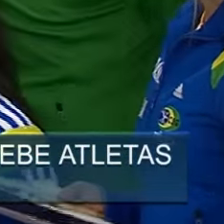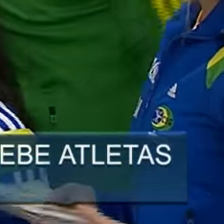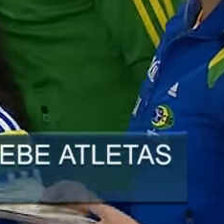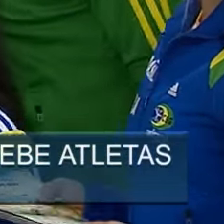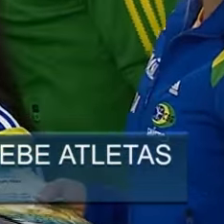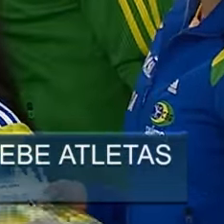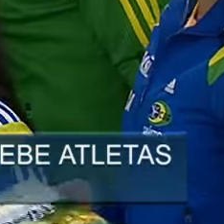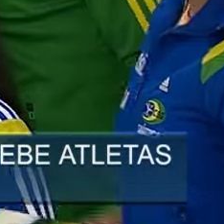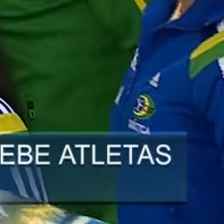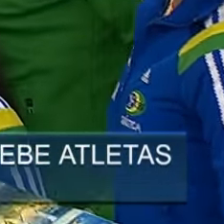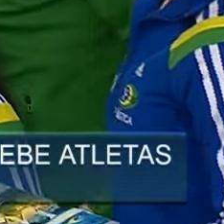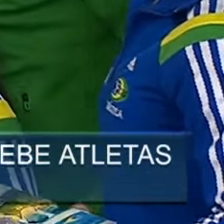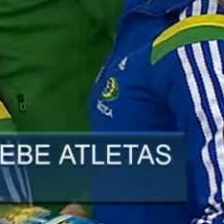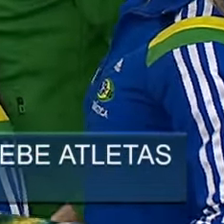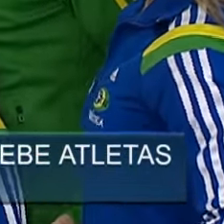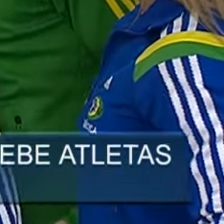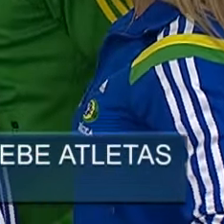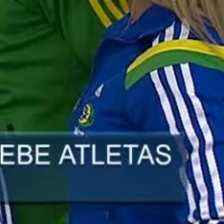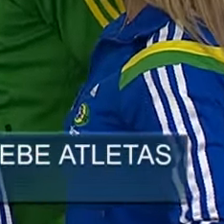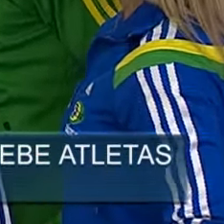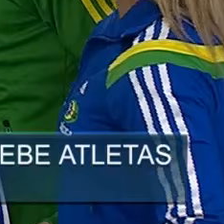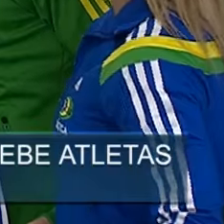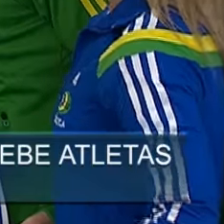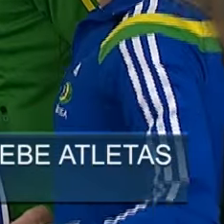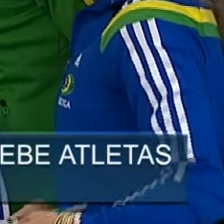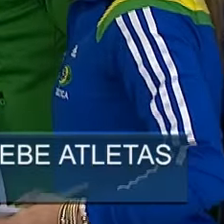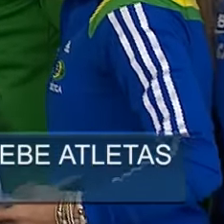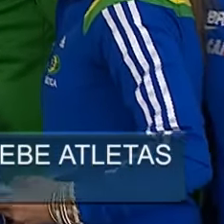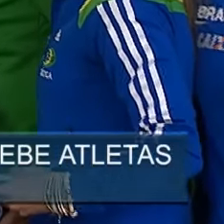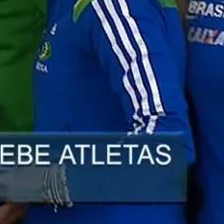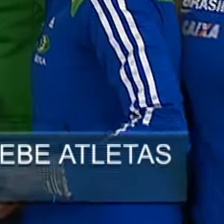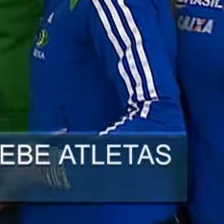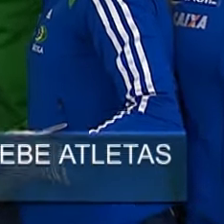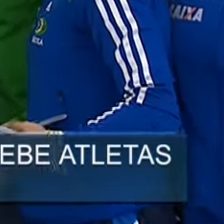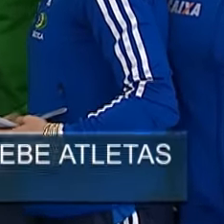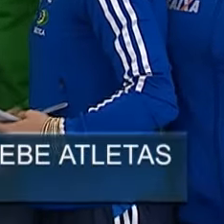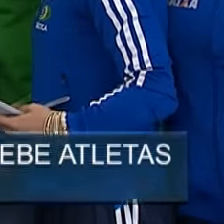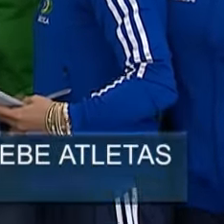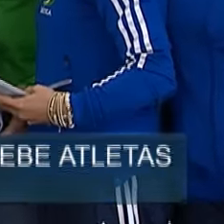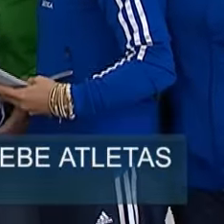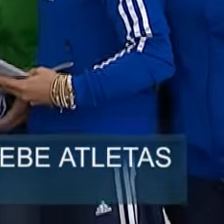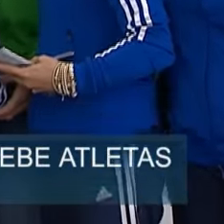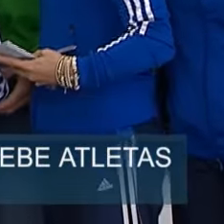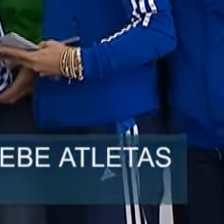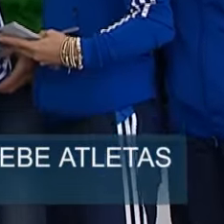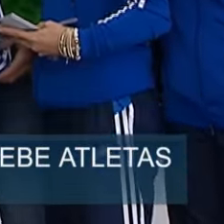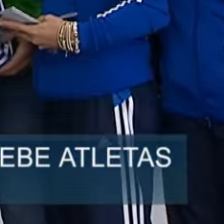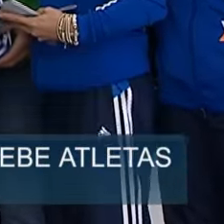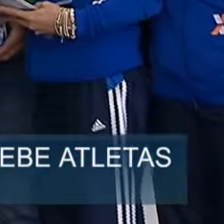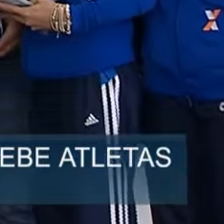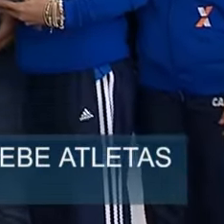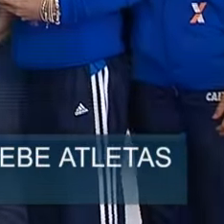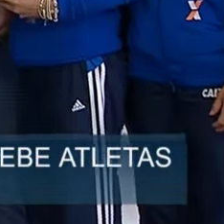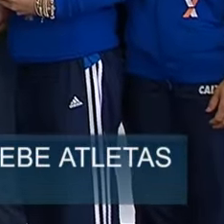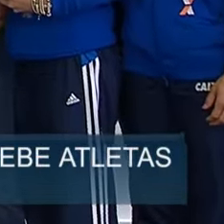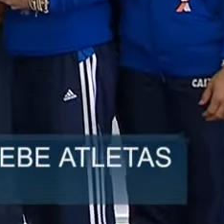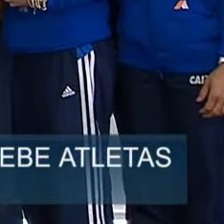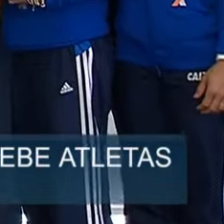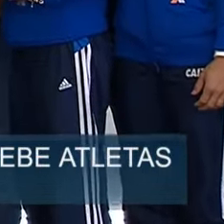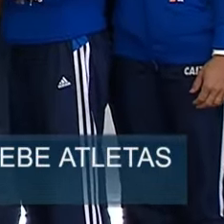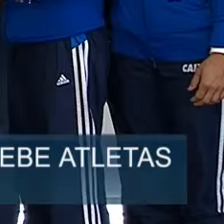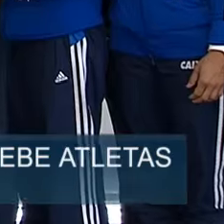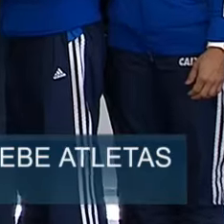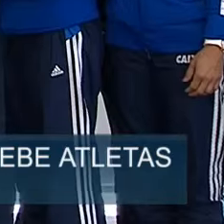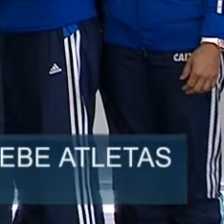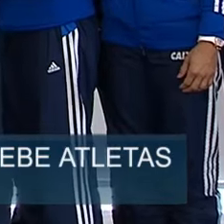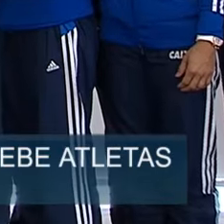A presidenta recebe um agasalho da delegação, está ao lado do ginasta Diego Hipólito e de todos os